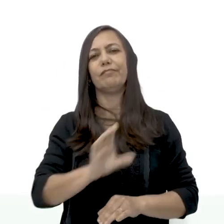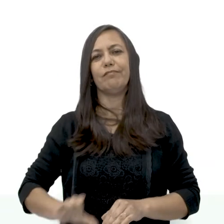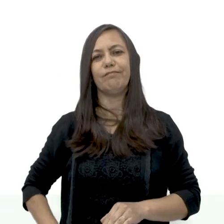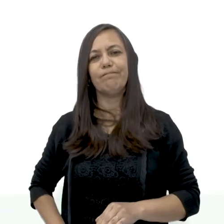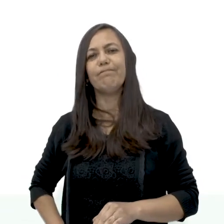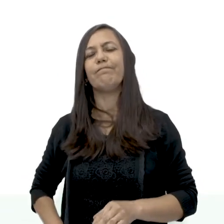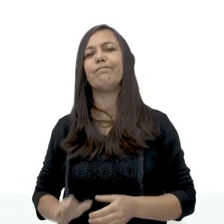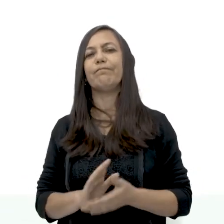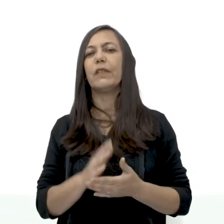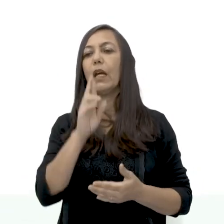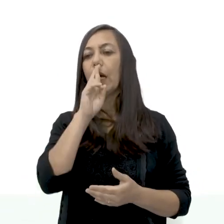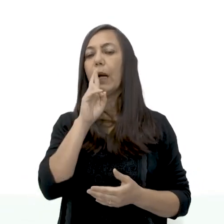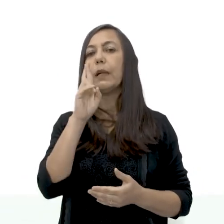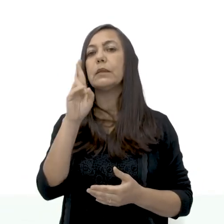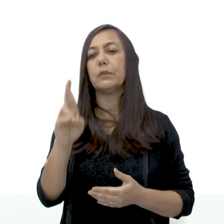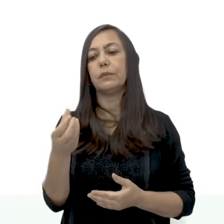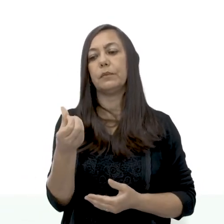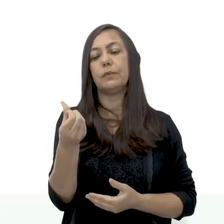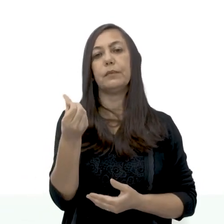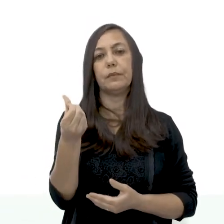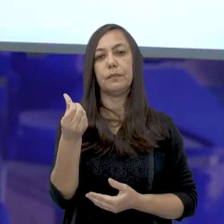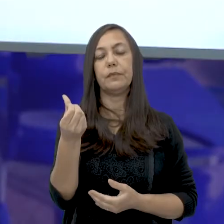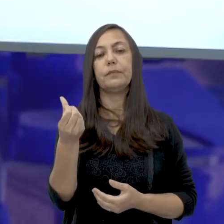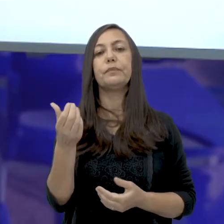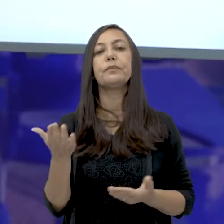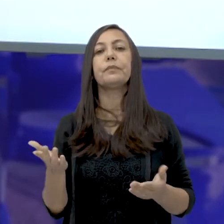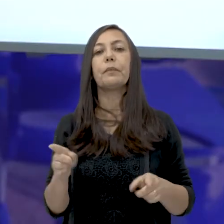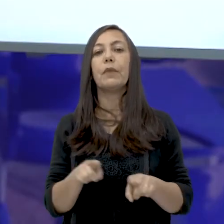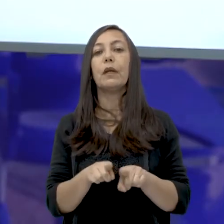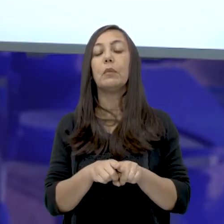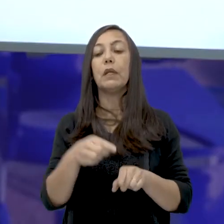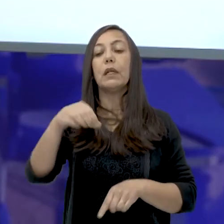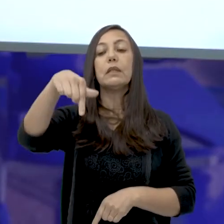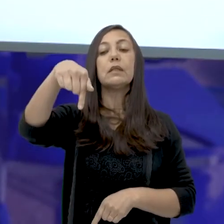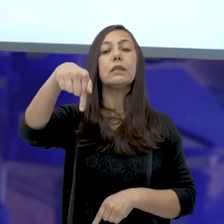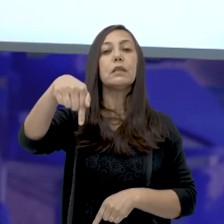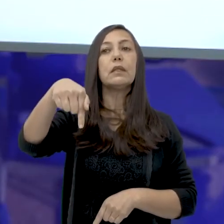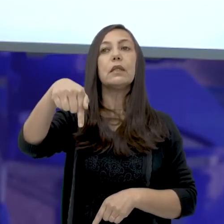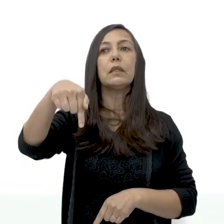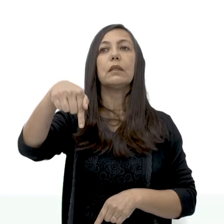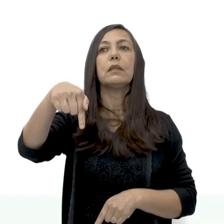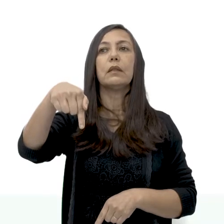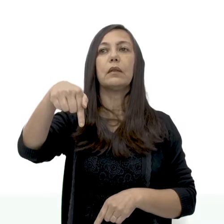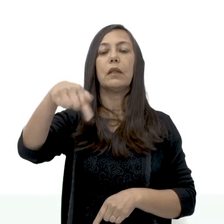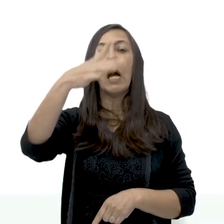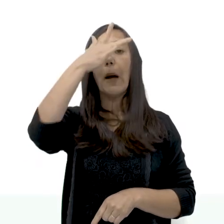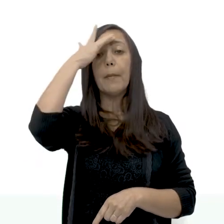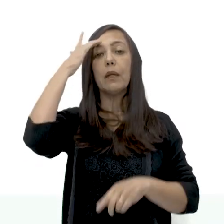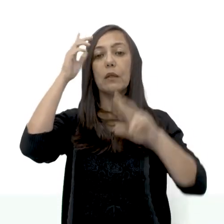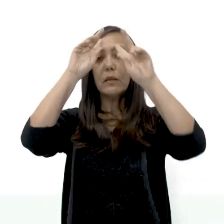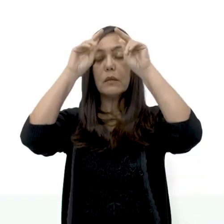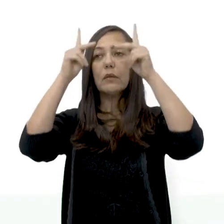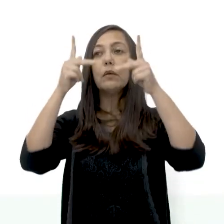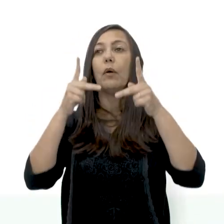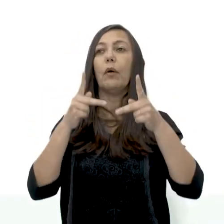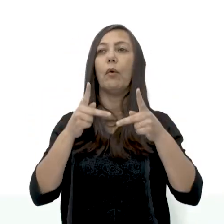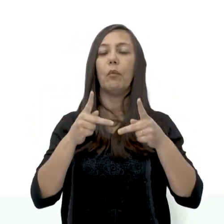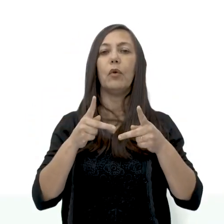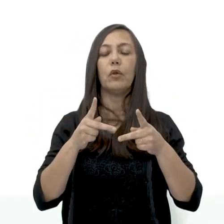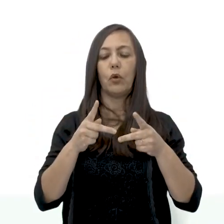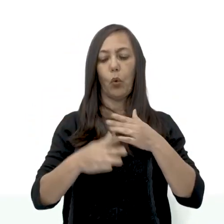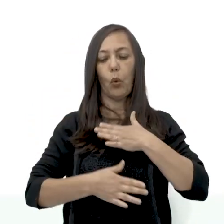do hinduísmo. A sexta questão ensina que todos os que seguirem e praticarem os ensinamentos de